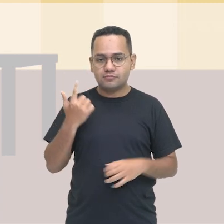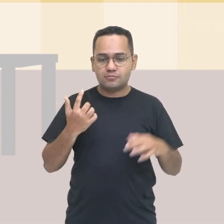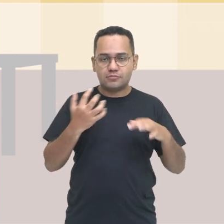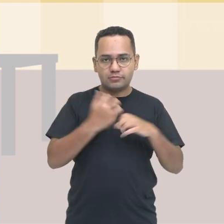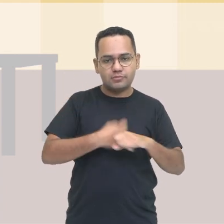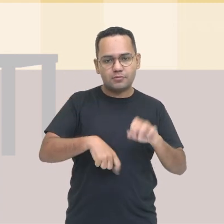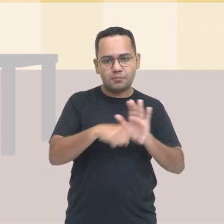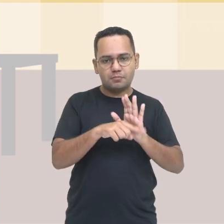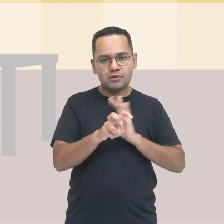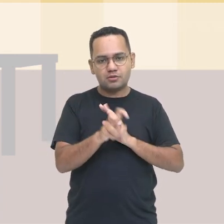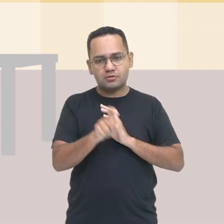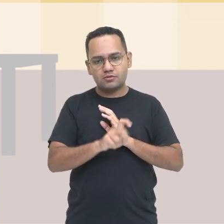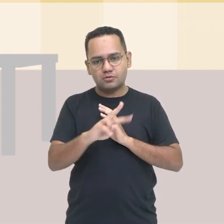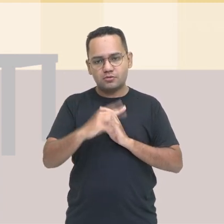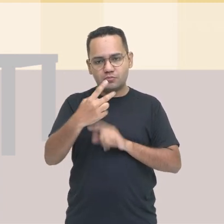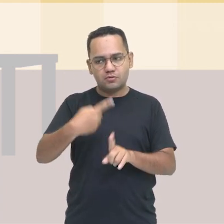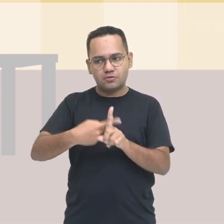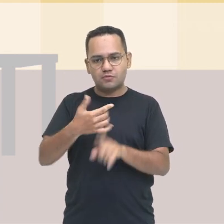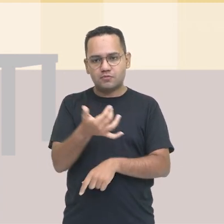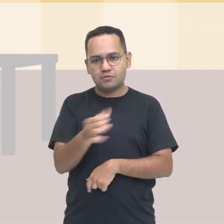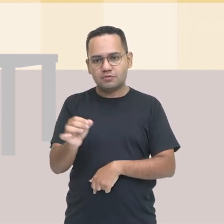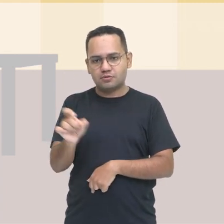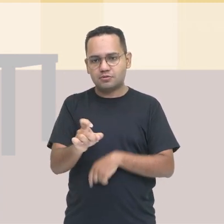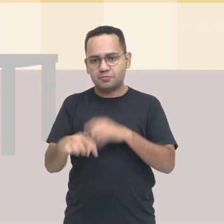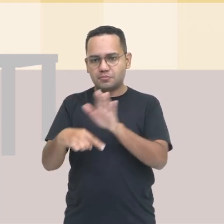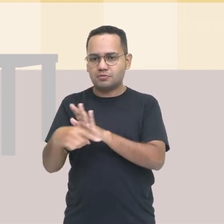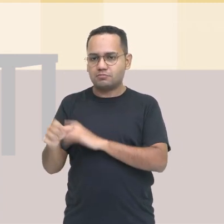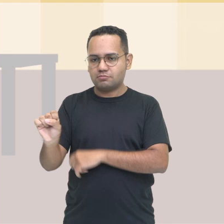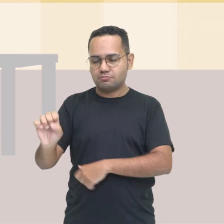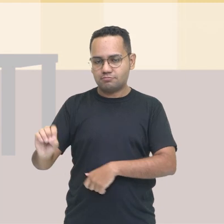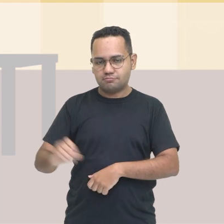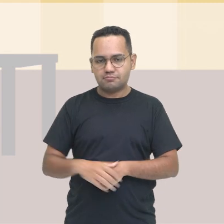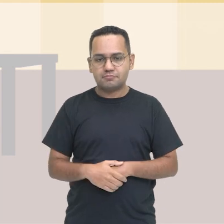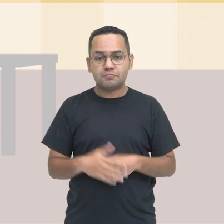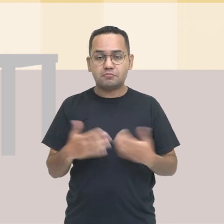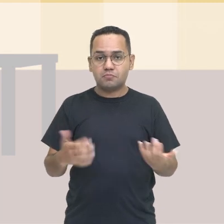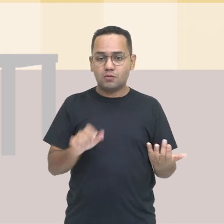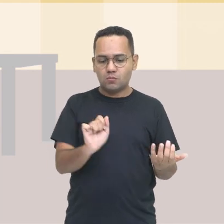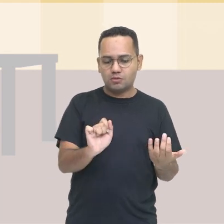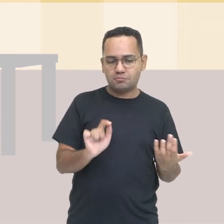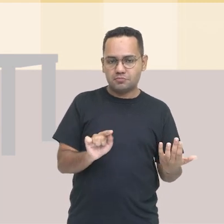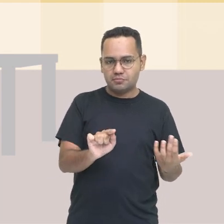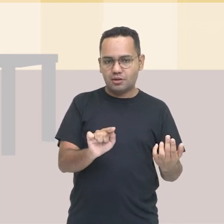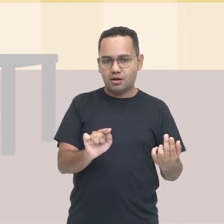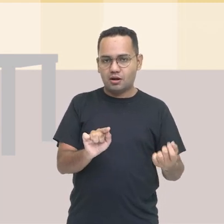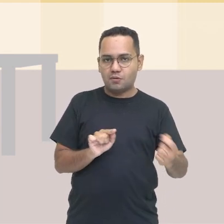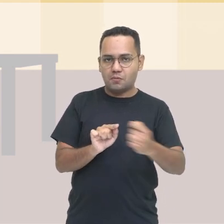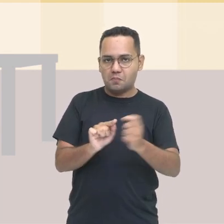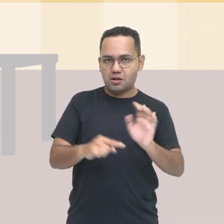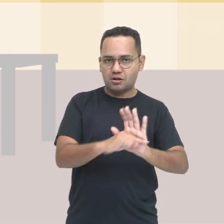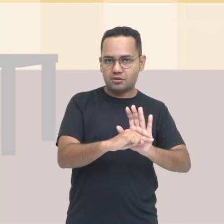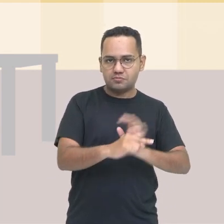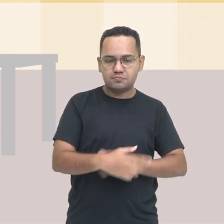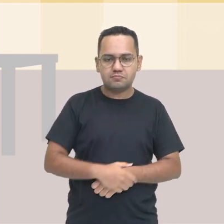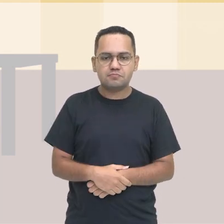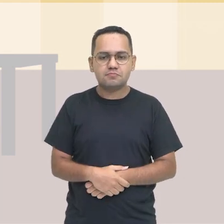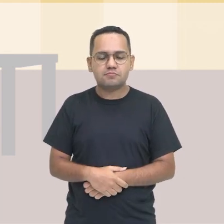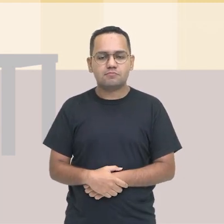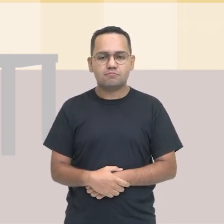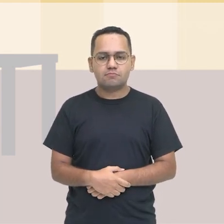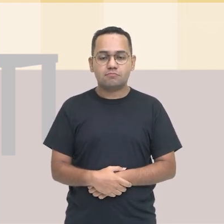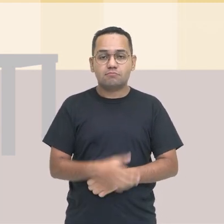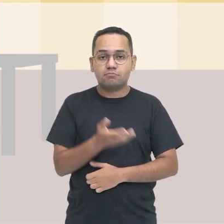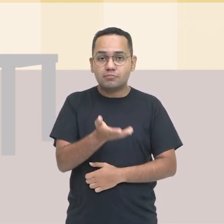x quadrado mais 100x menos 80. Perceba que o a dessa função é negativo, certo? Por